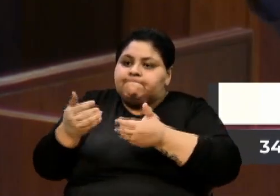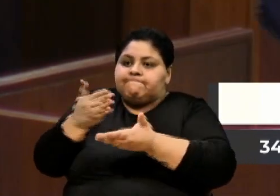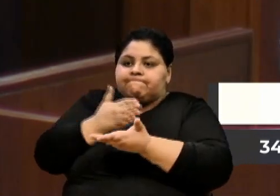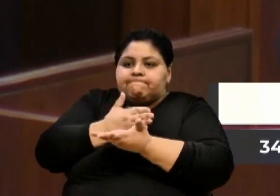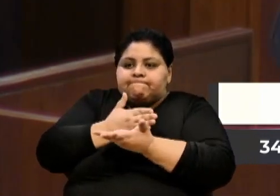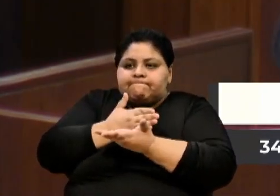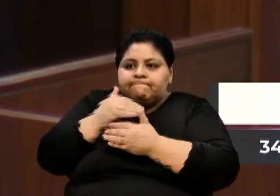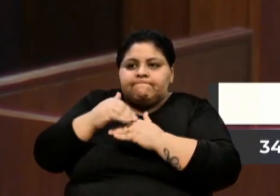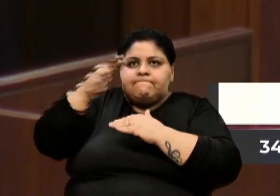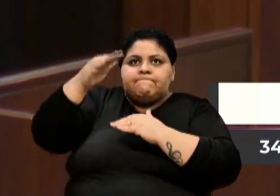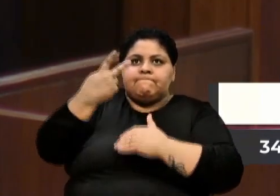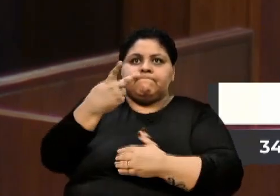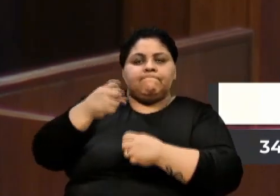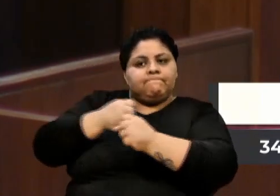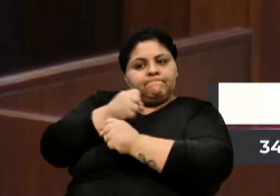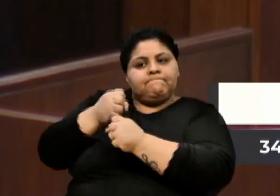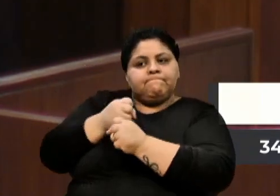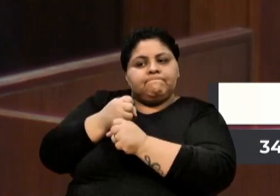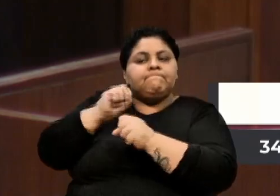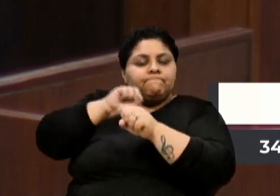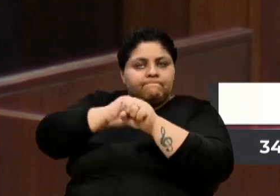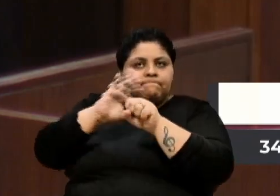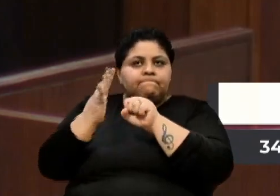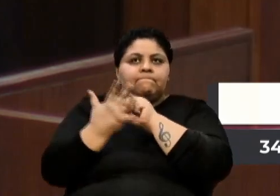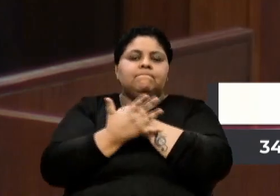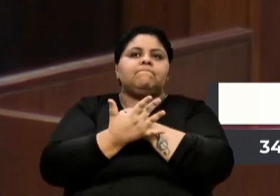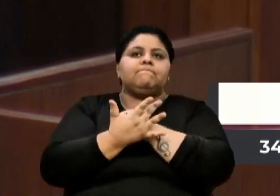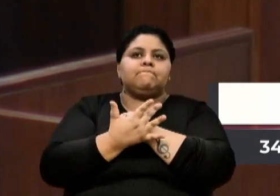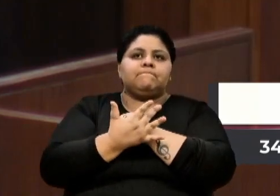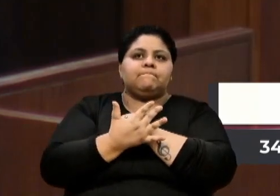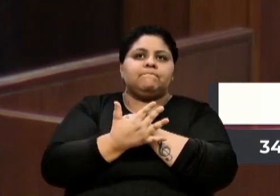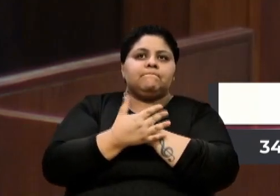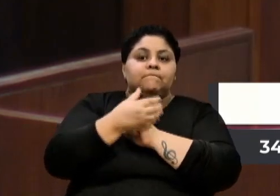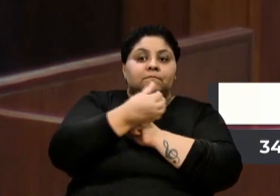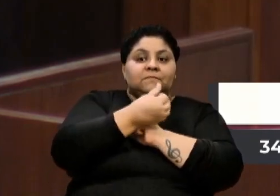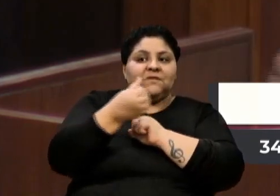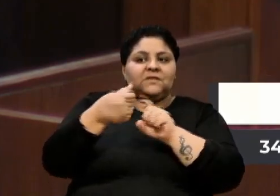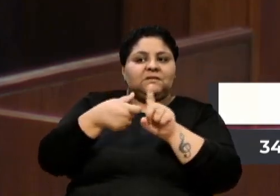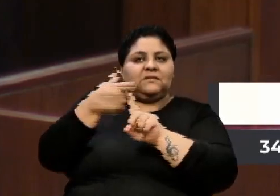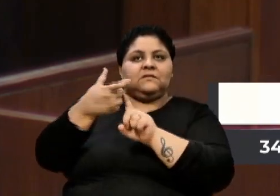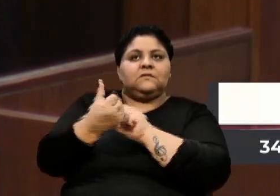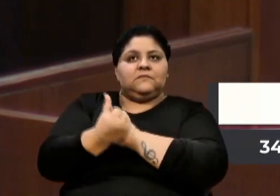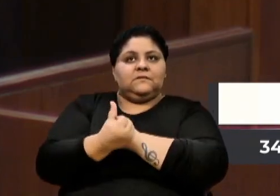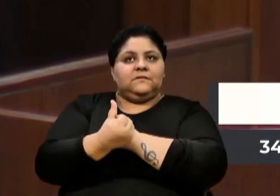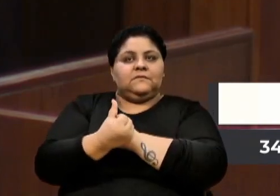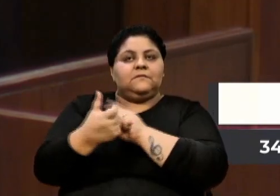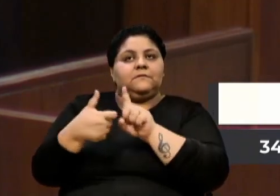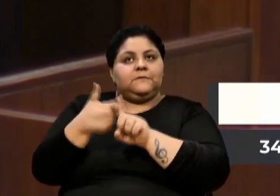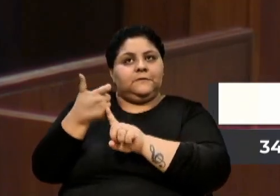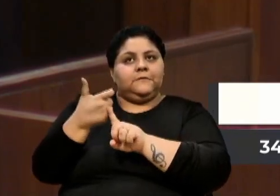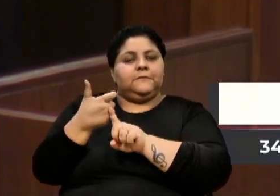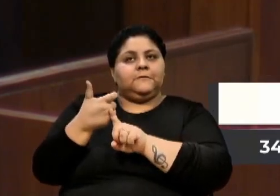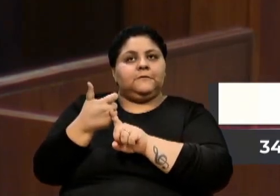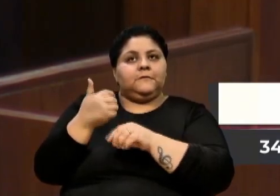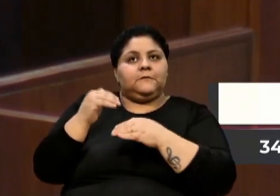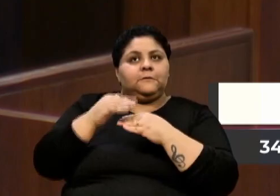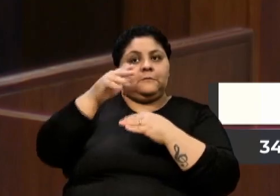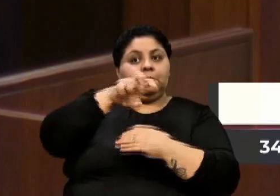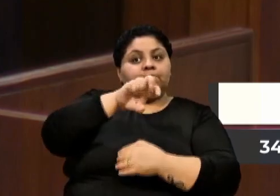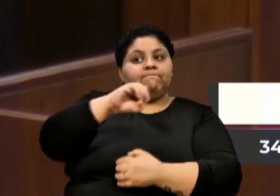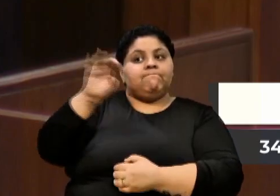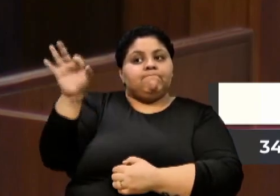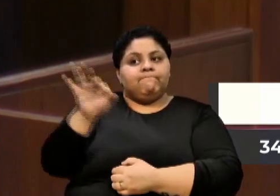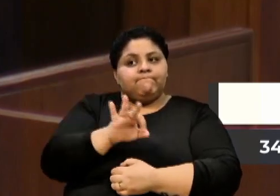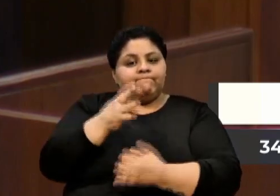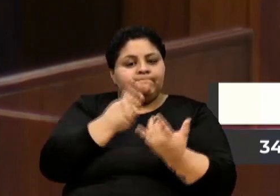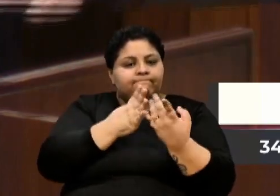anos e na pandemia era em 6 meses. Mais de 50% das pessoas que estão nessa